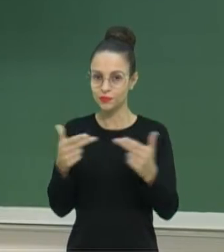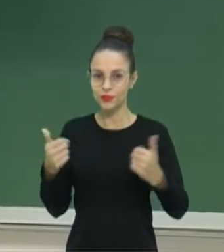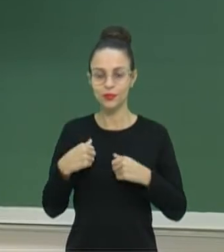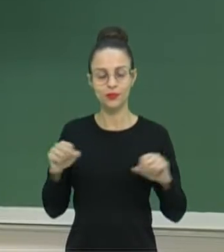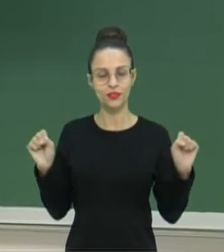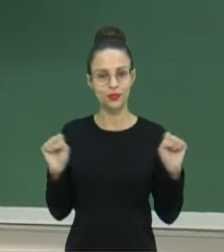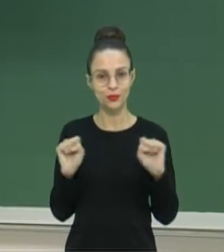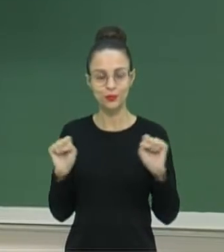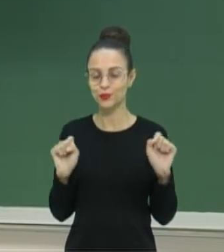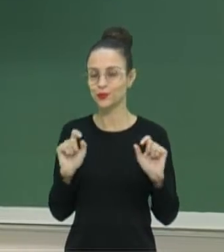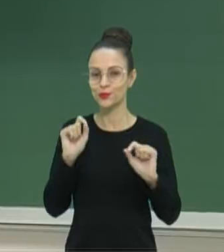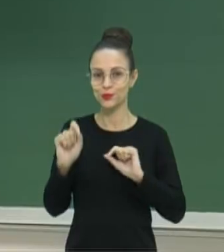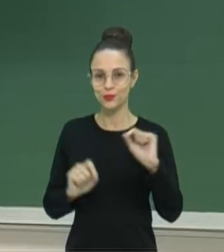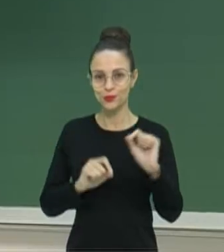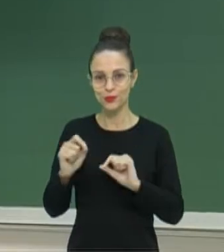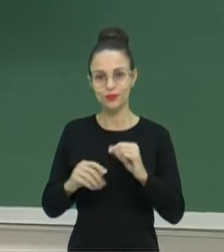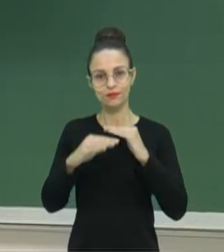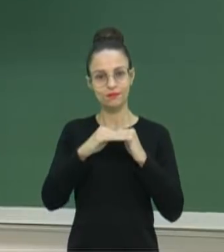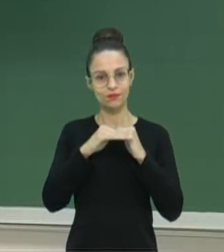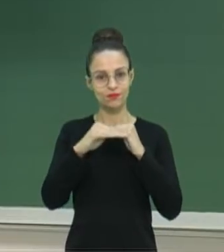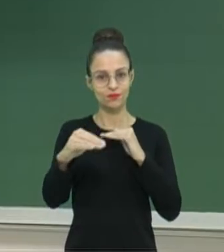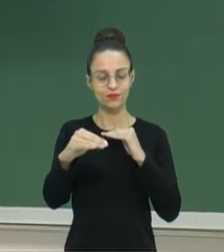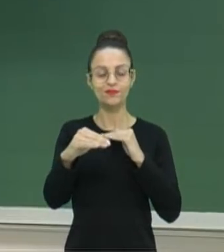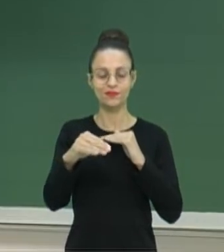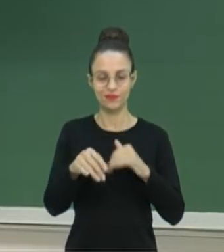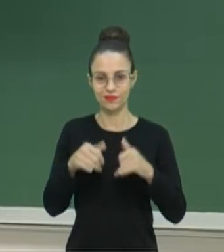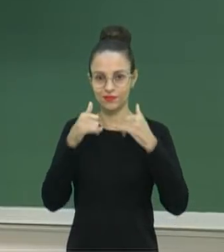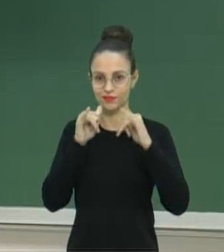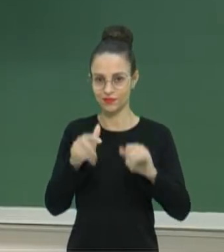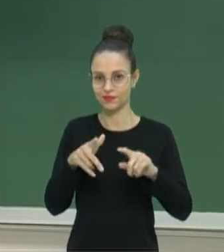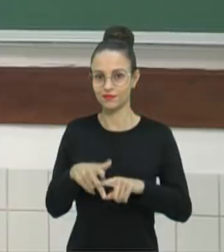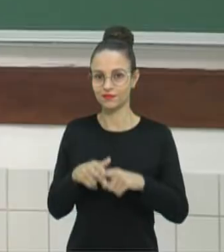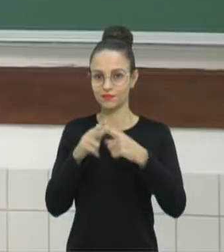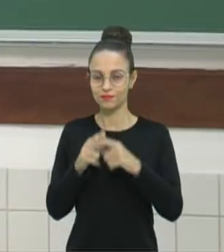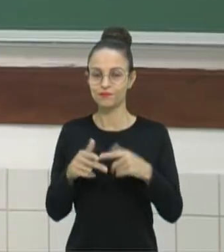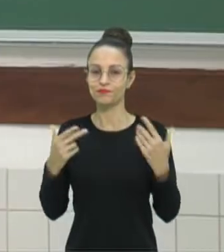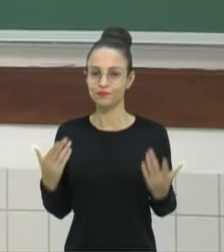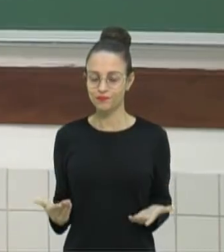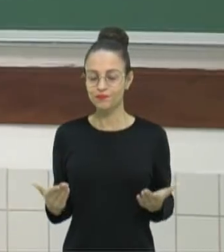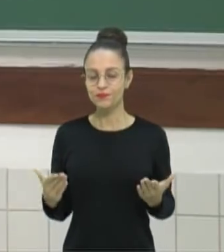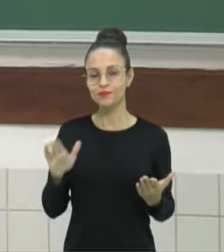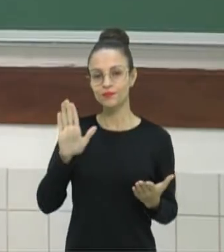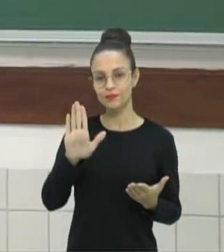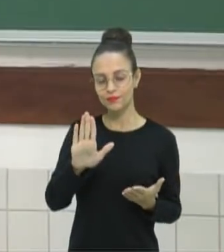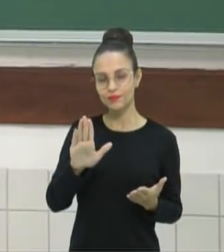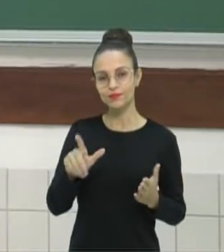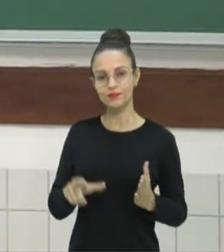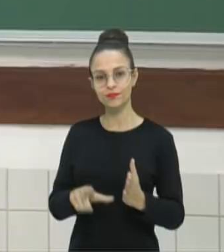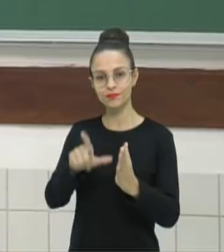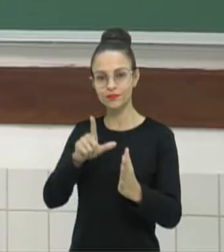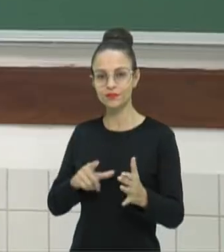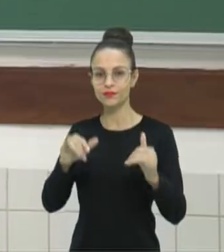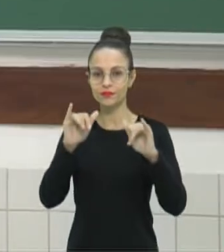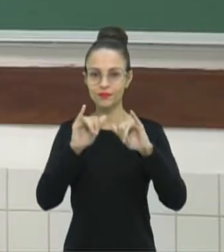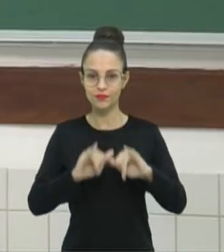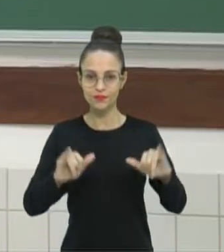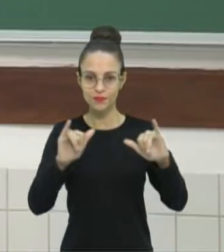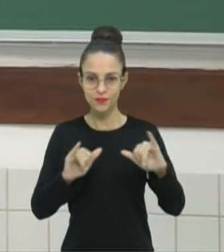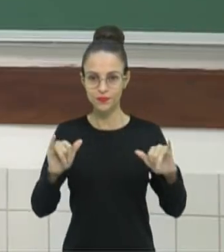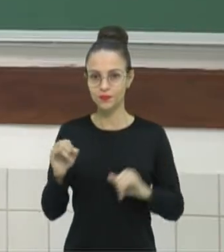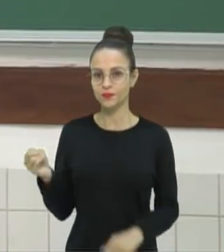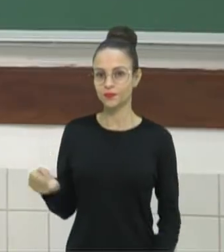bastante, que é a famosa conservação da energia mecânica. Gente, antes de mais nada, sem fazer aqueles nossos recadinhos iniciais,